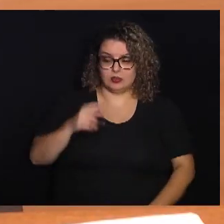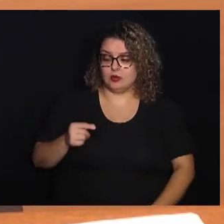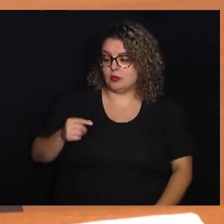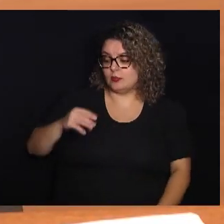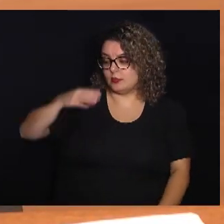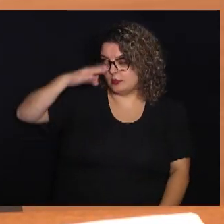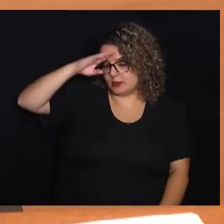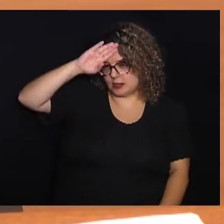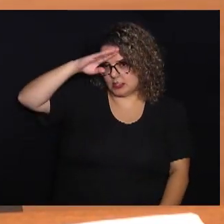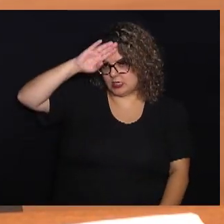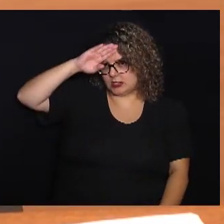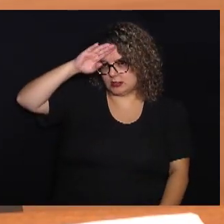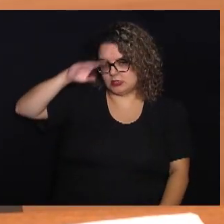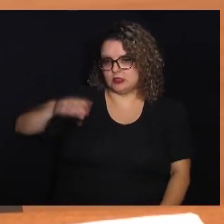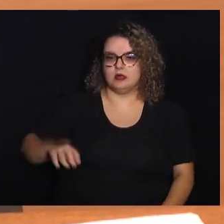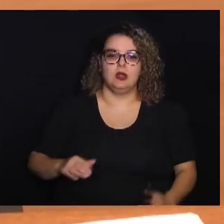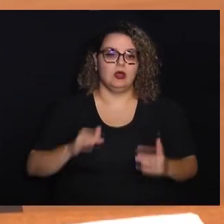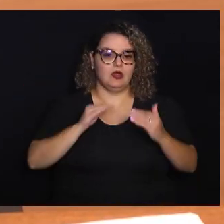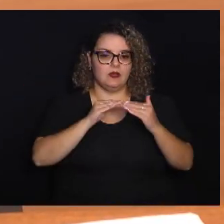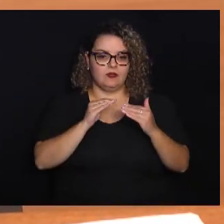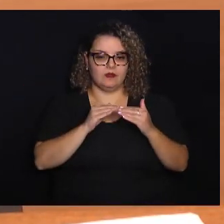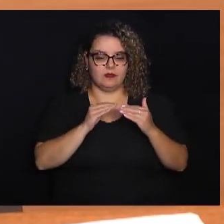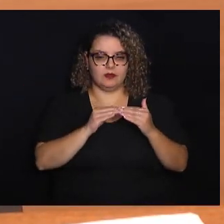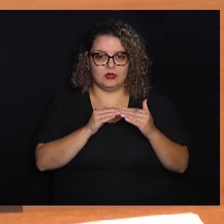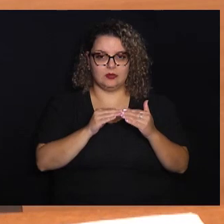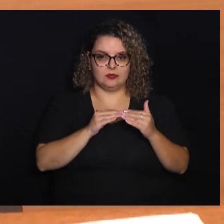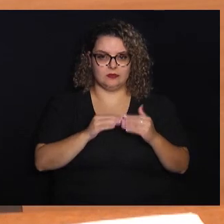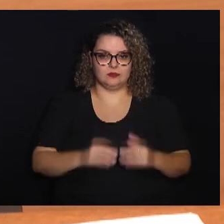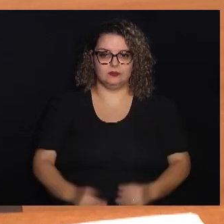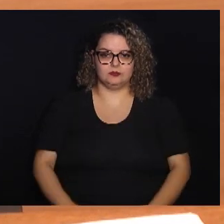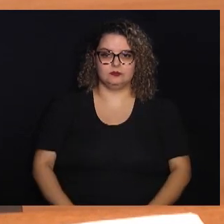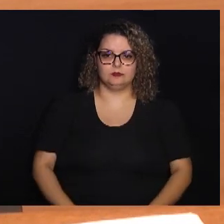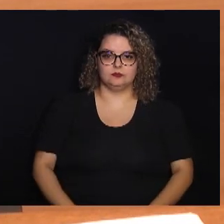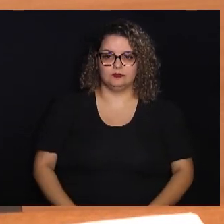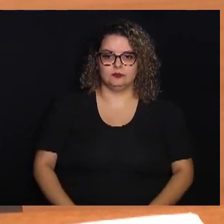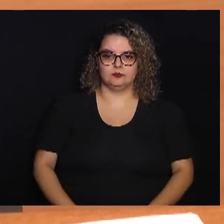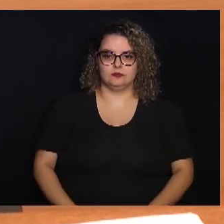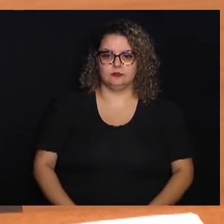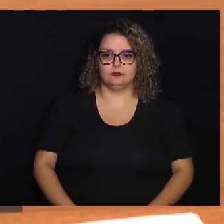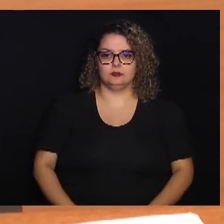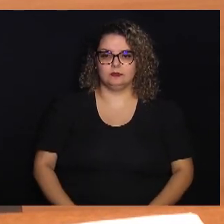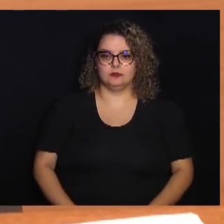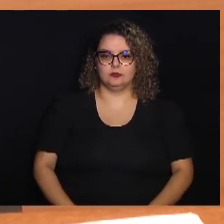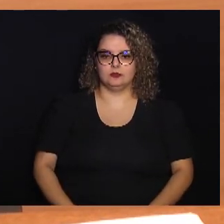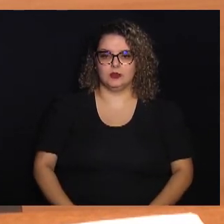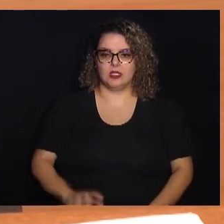Senor Marcelo da farmácia favorável ao ao projeto